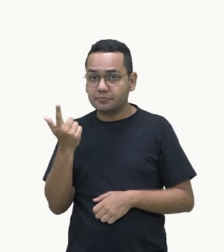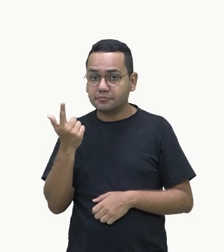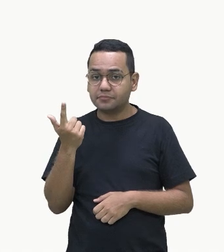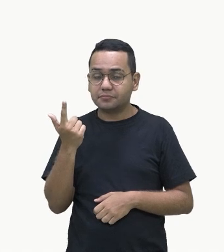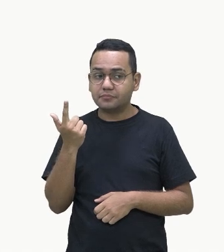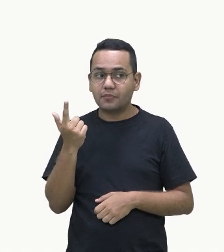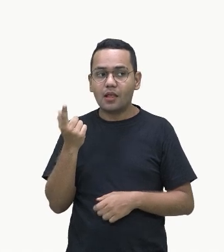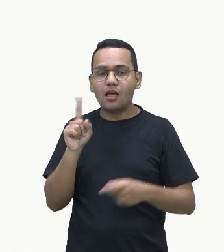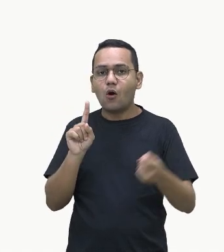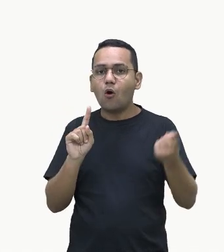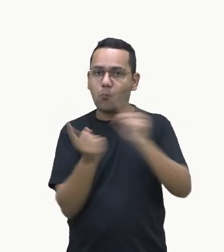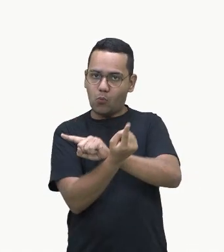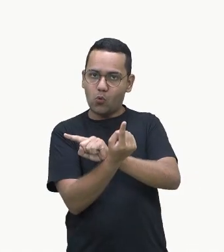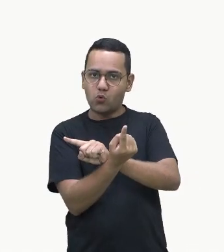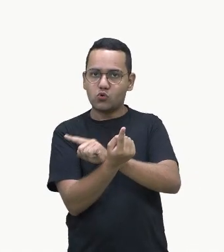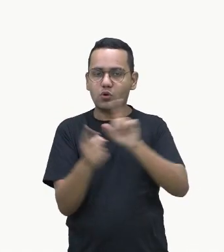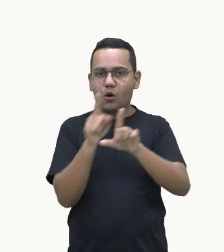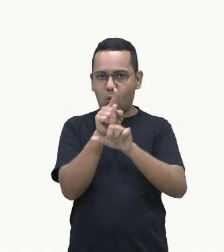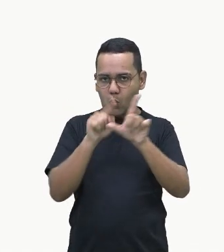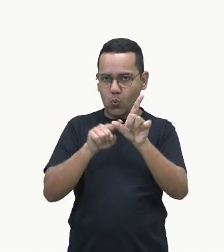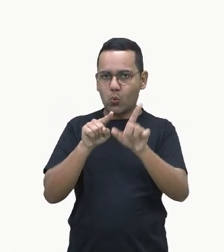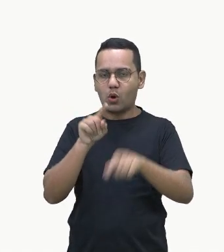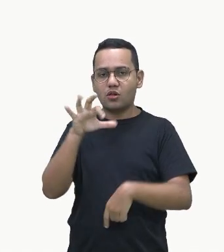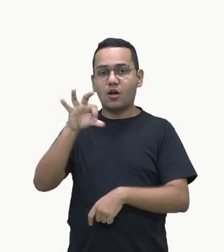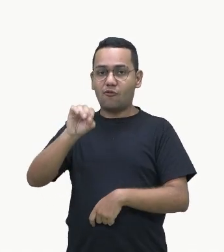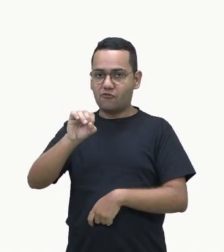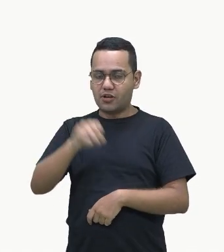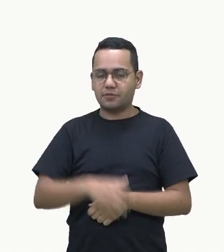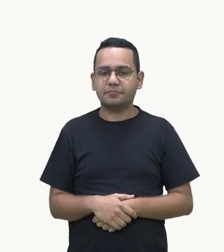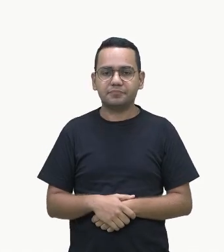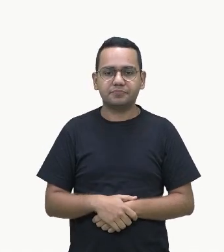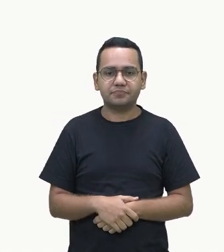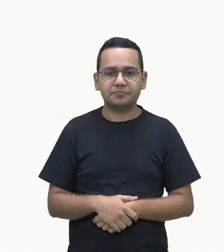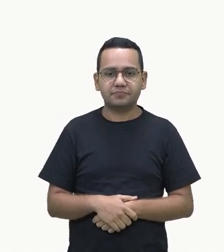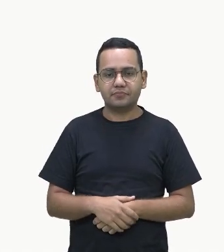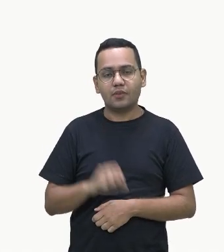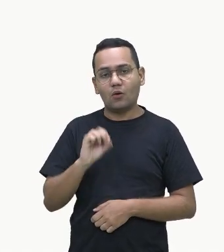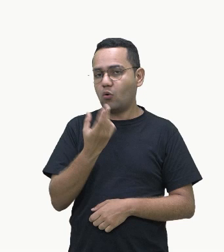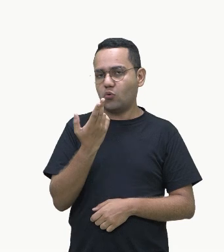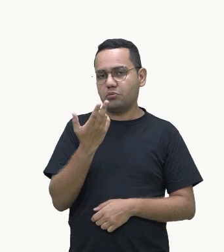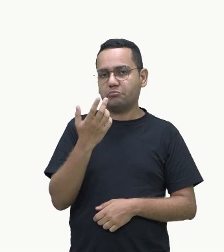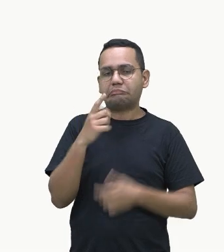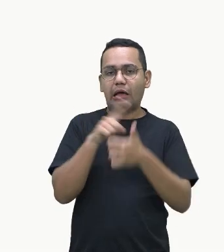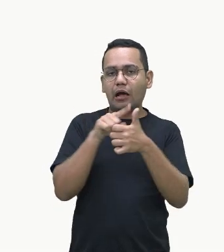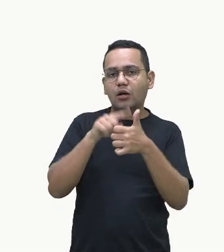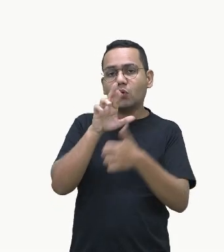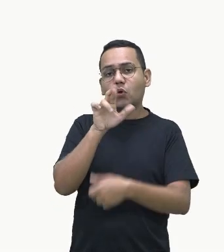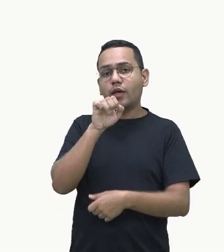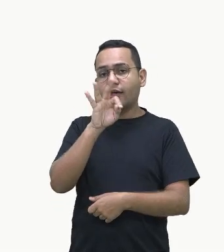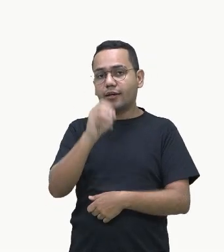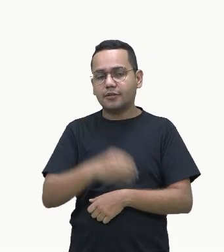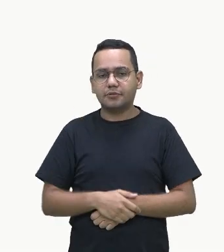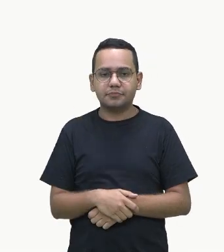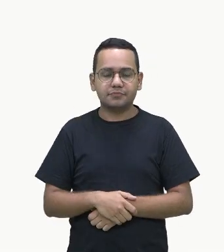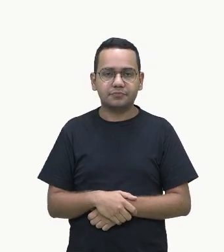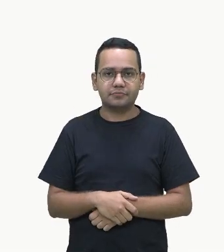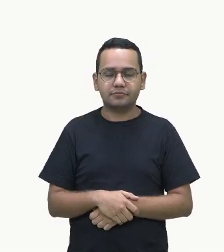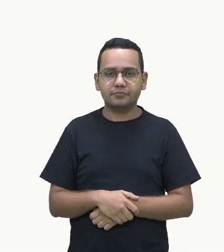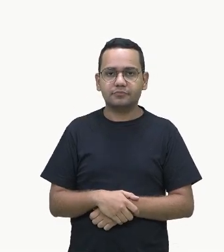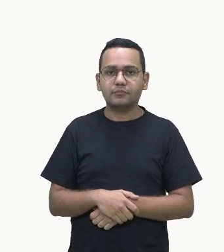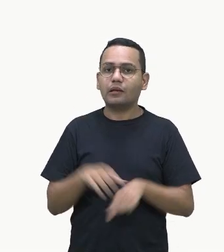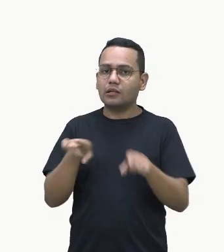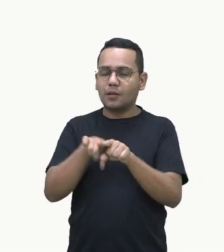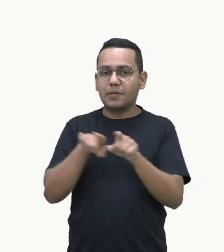estar sempre oposto ali ao ângulo de 90 graus, também conhecido como ângulo reto, e vai ser o maior cateto no triângulo